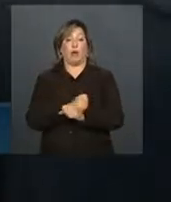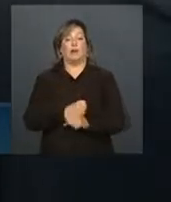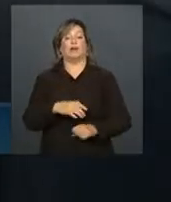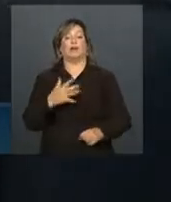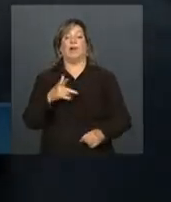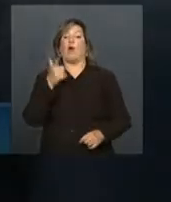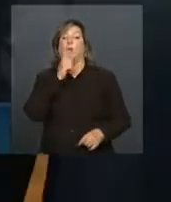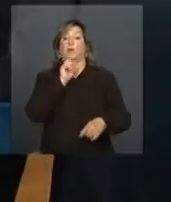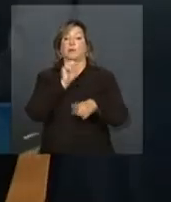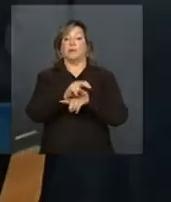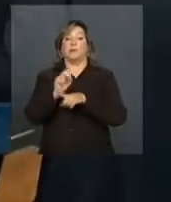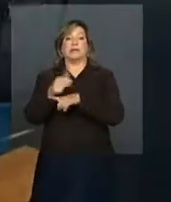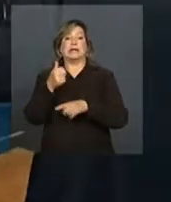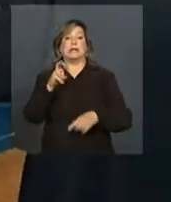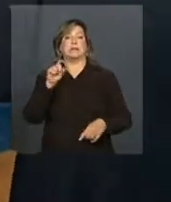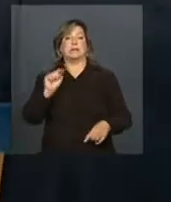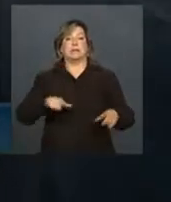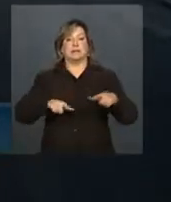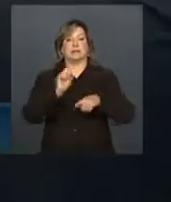empregos